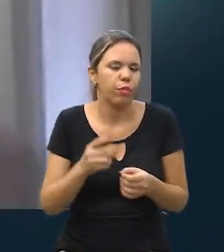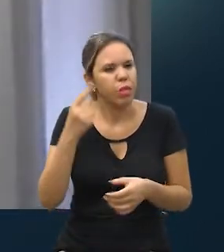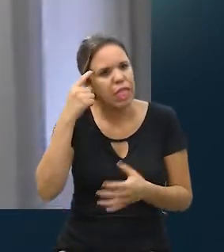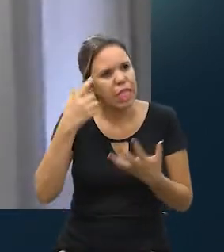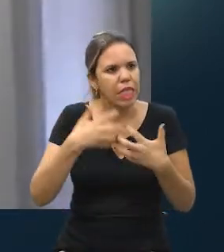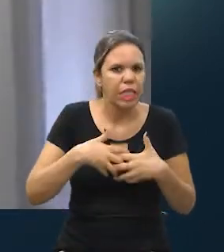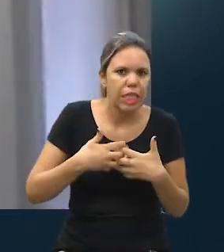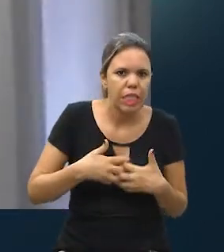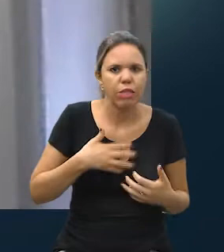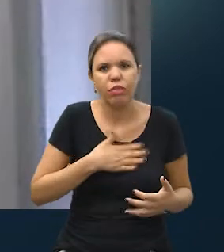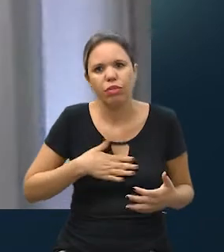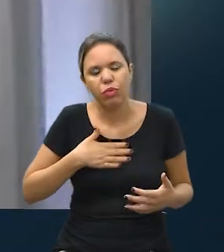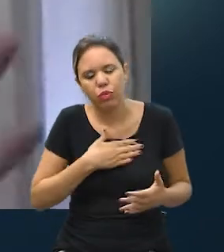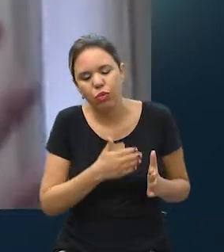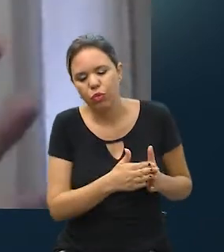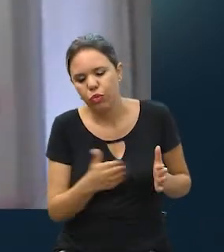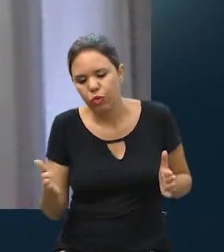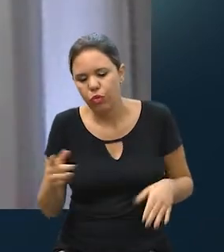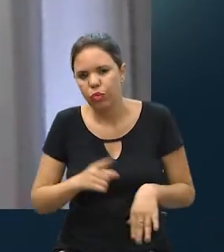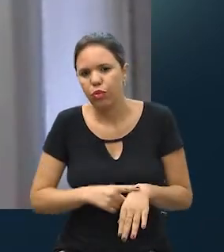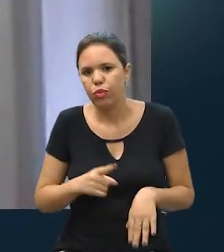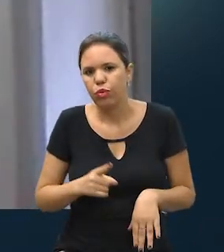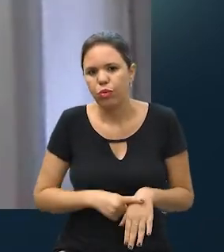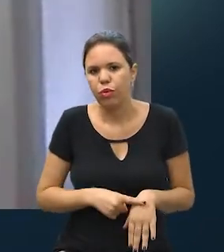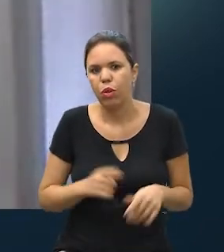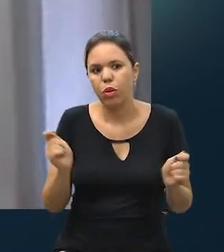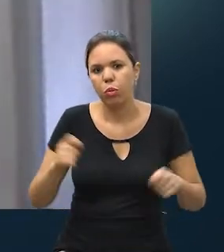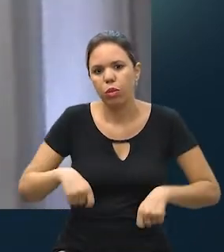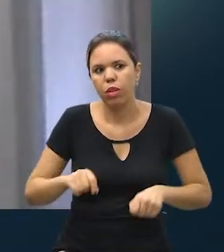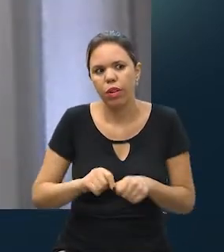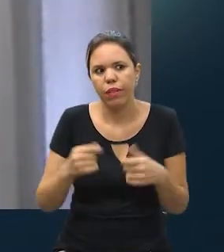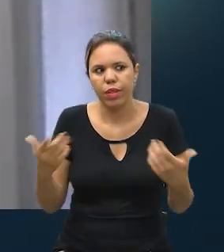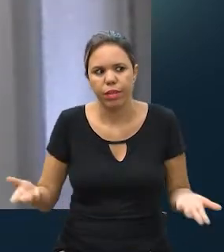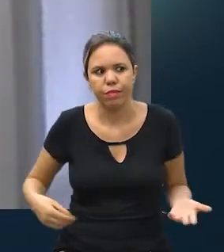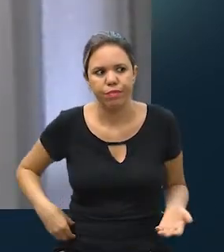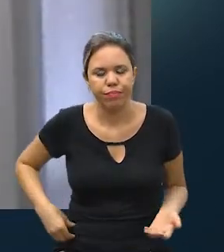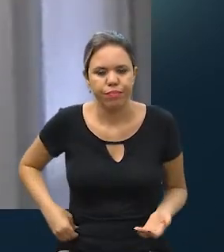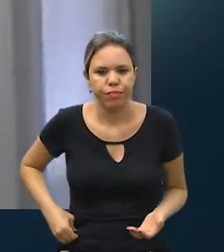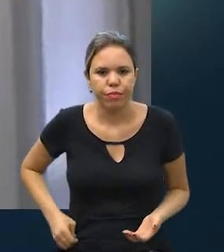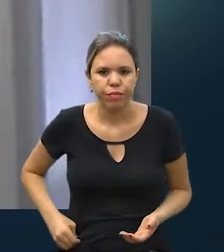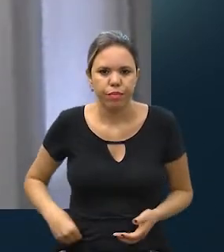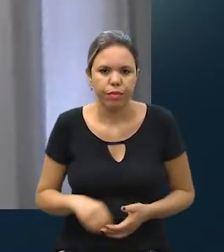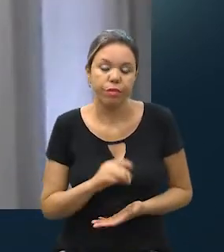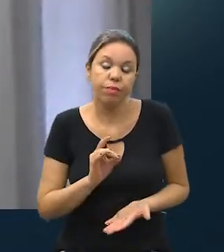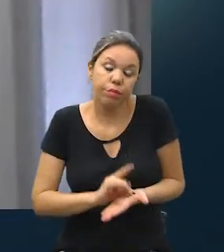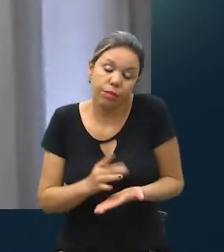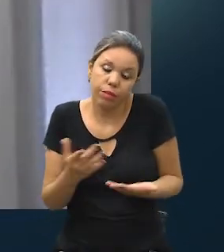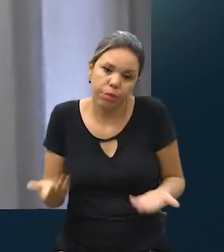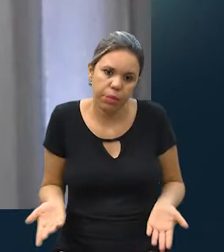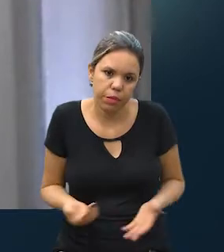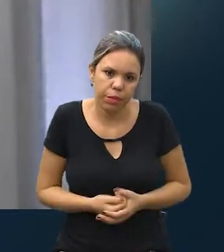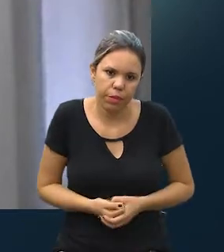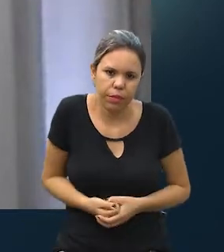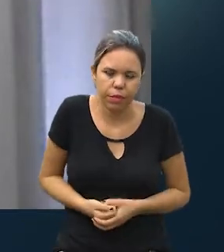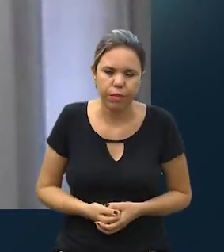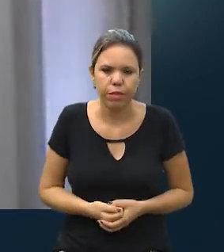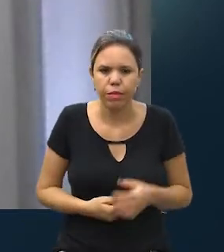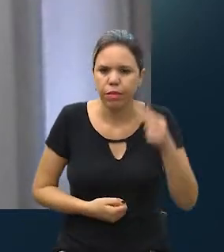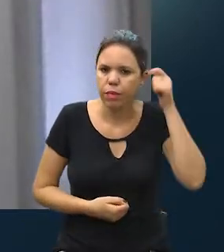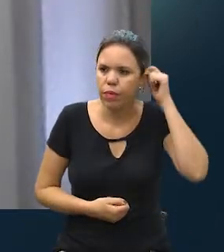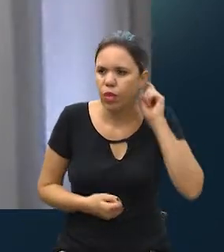pensando em todas as minhas paixões durante todo esse tempo do que eu poderia fazer. E, na realidade, aí